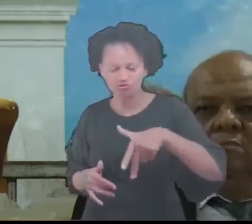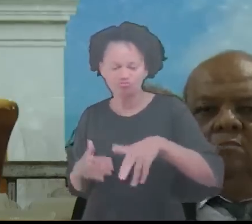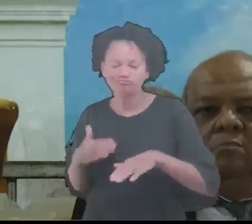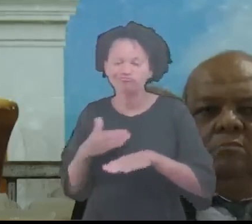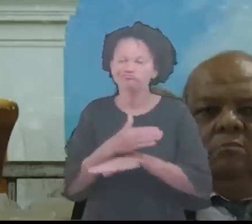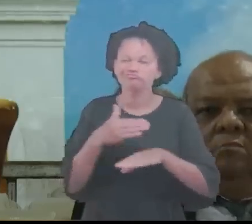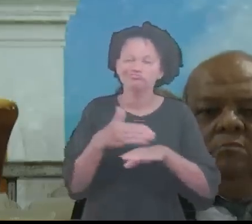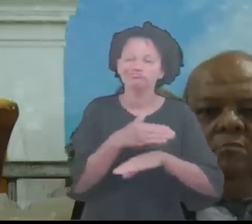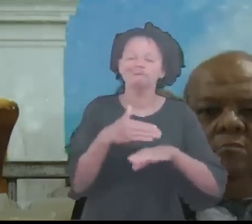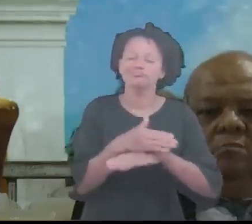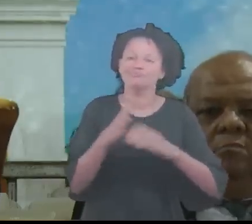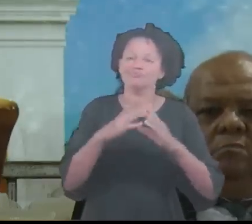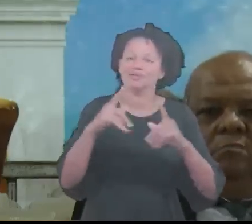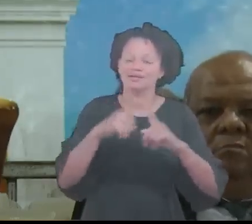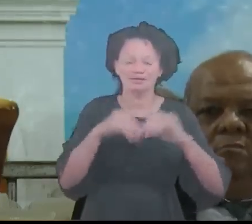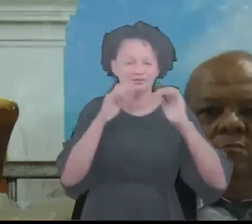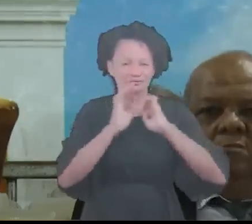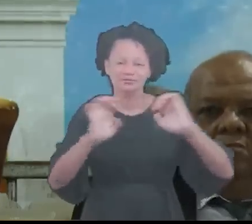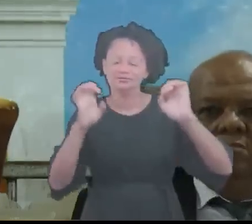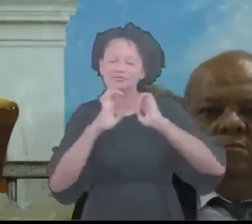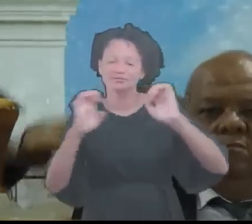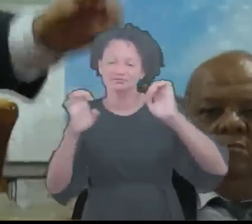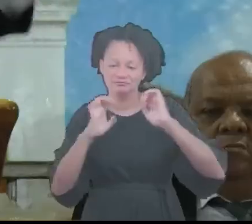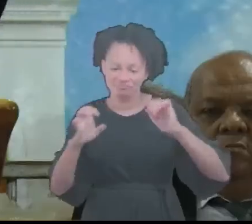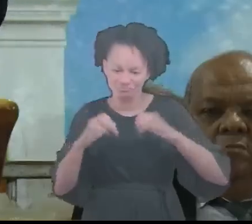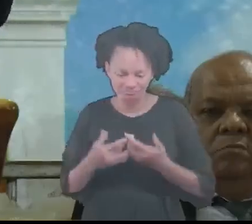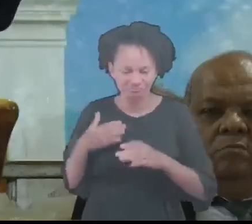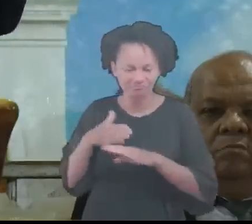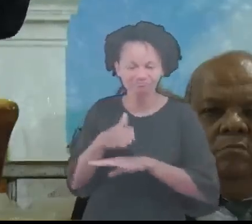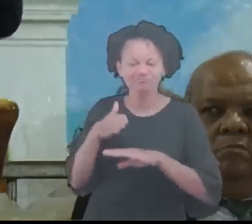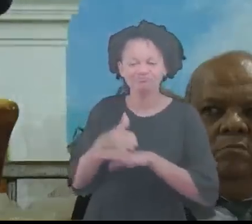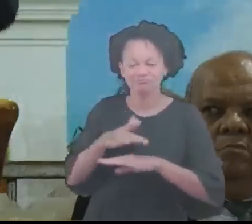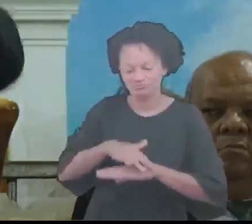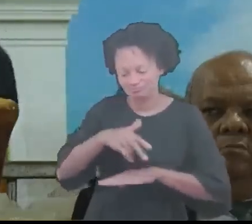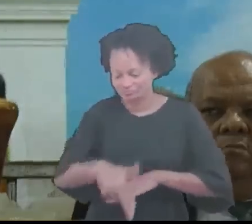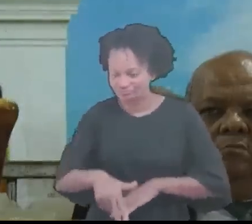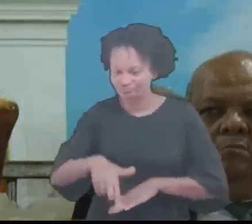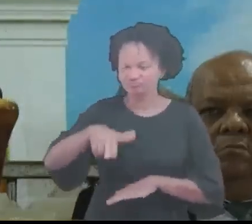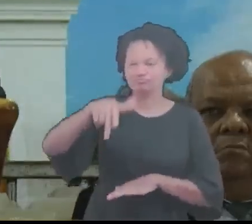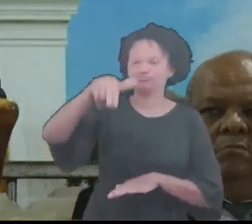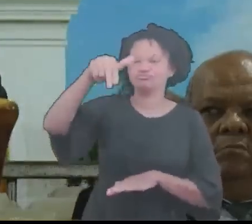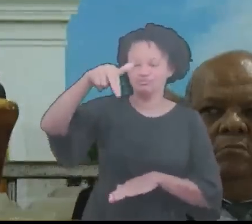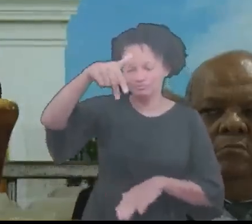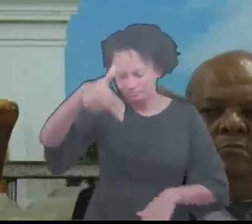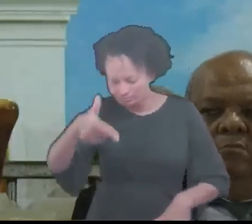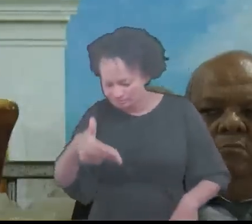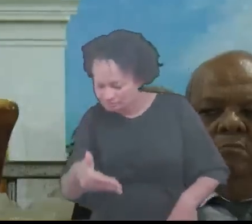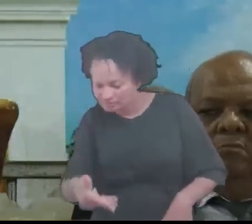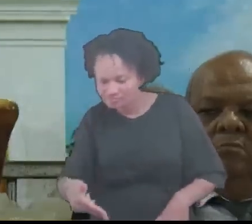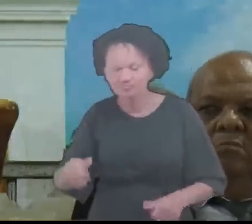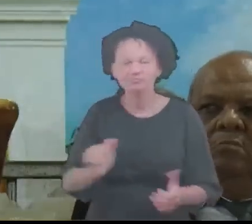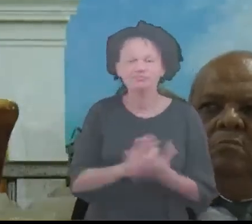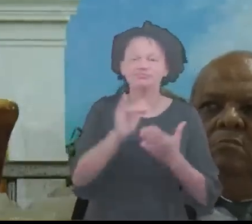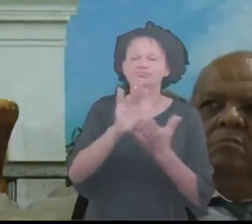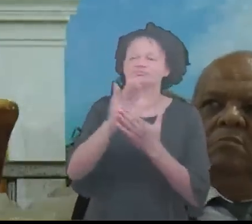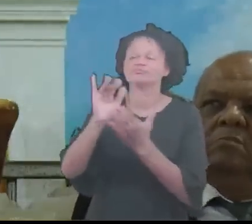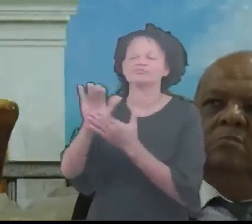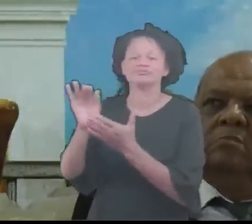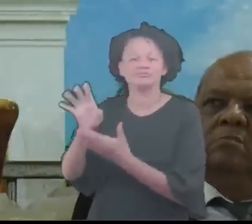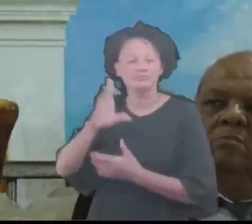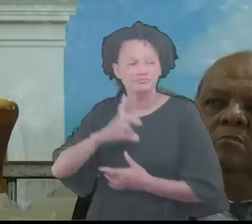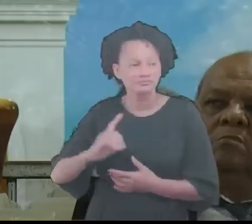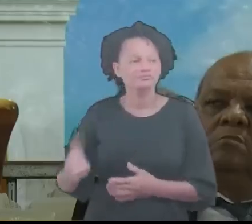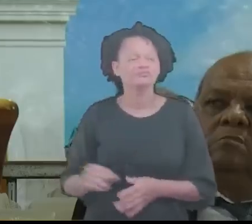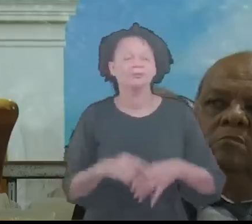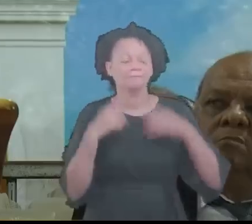igreja, a não ser para a evangelização, a não ser para a subserra, a não ser para a descer serra. Louvado seja Deus, levando